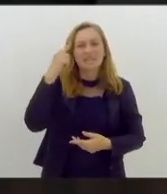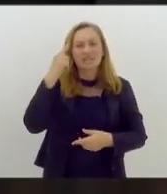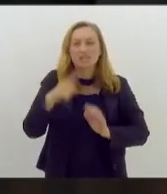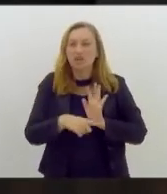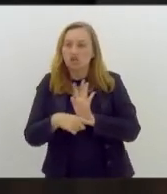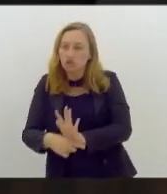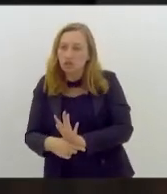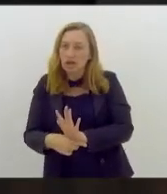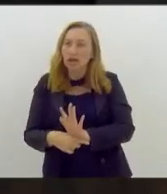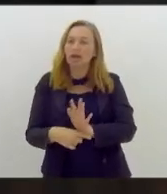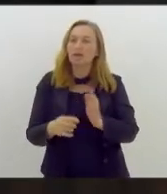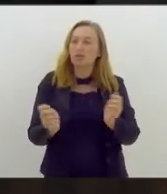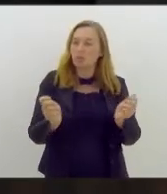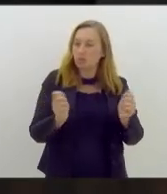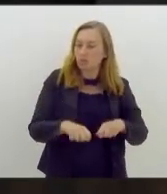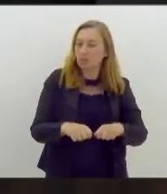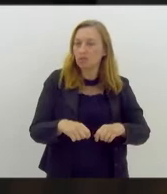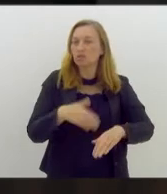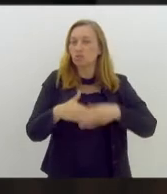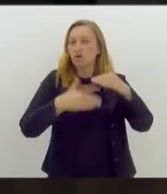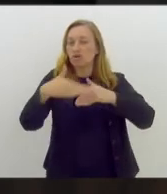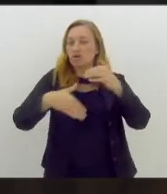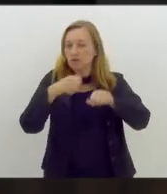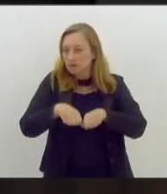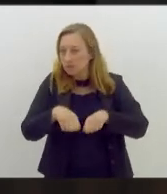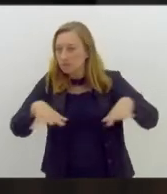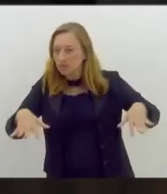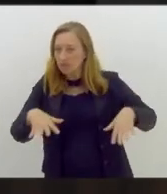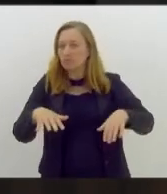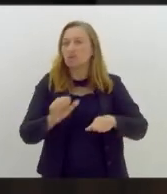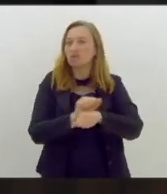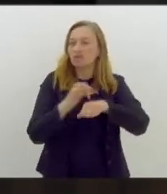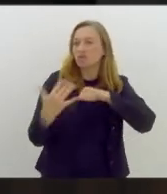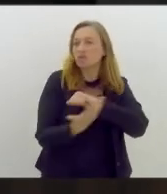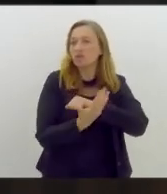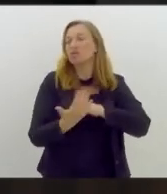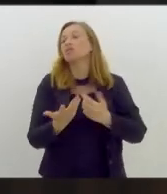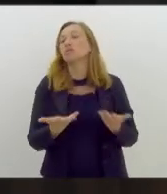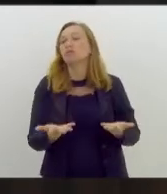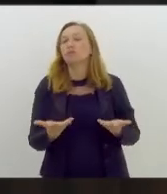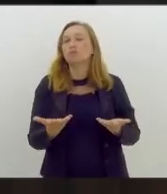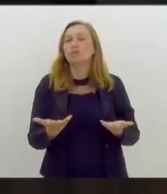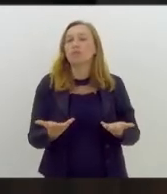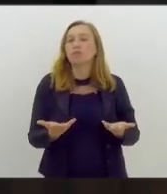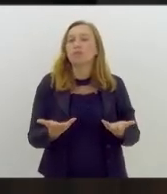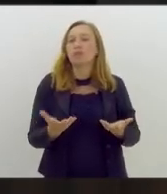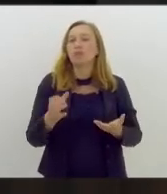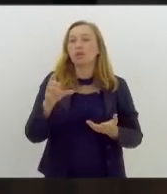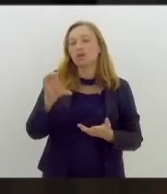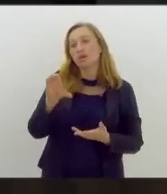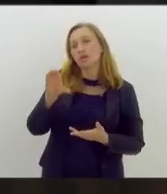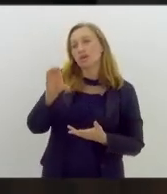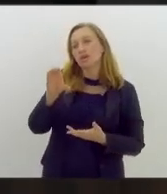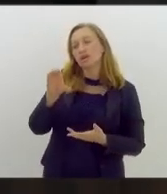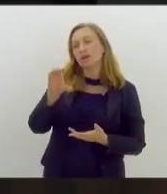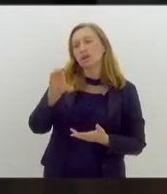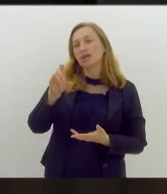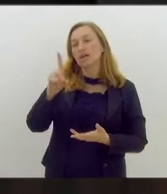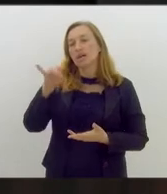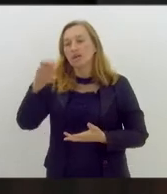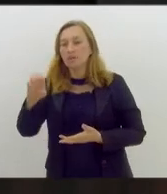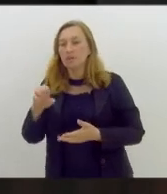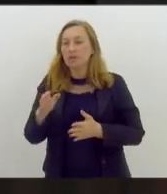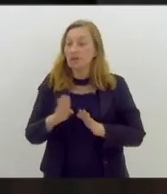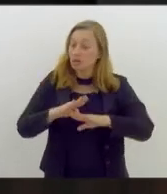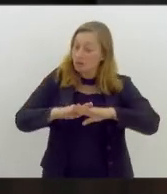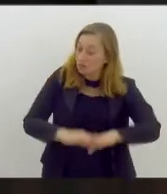para a contenção do avanço da pandemia da Covid-19, lançou um clipe da música Fique em Casa, de